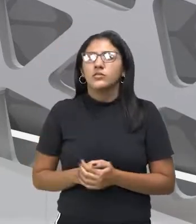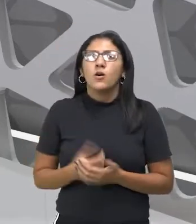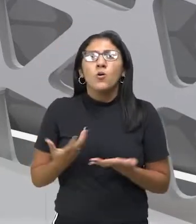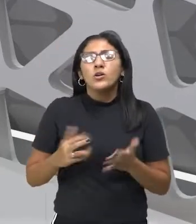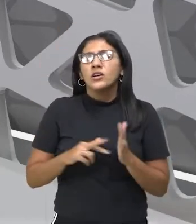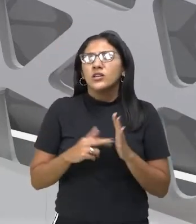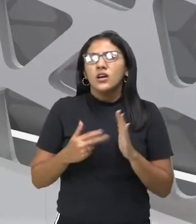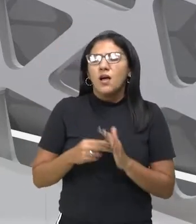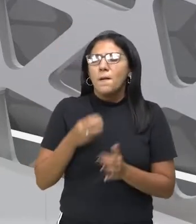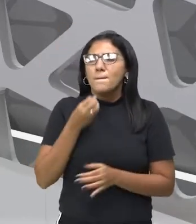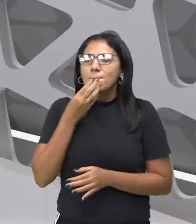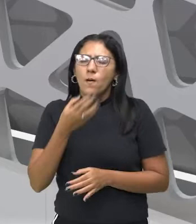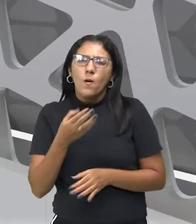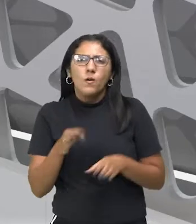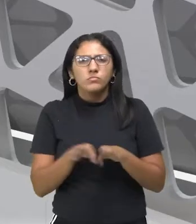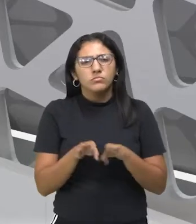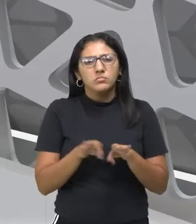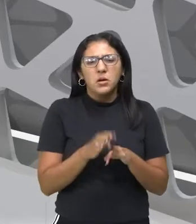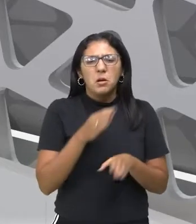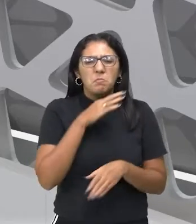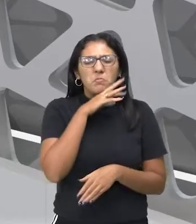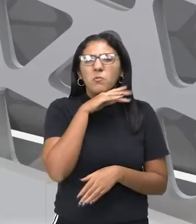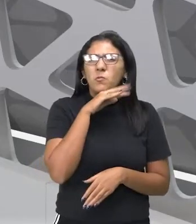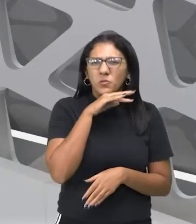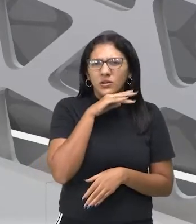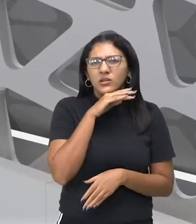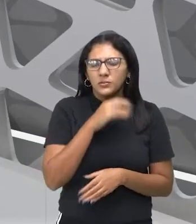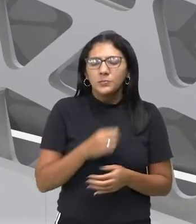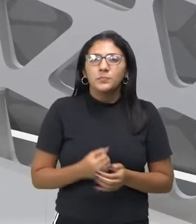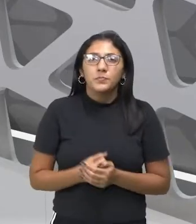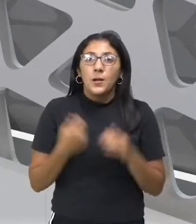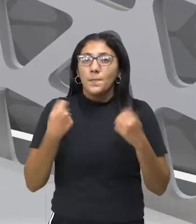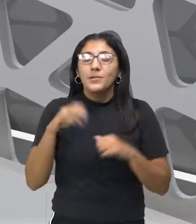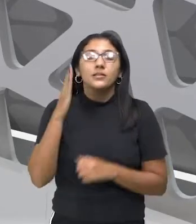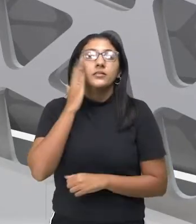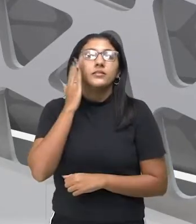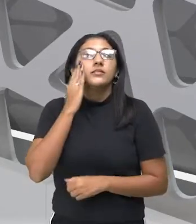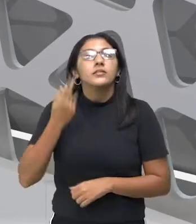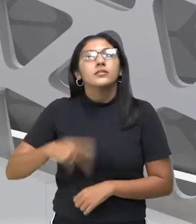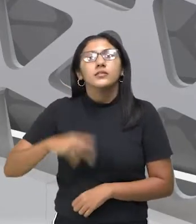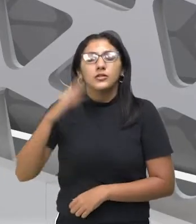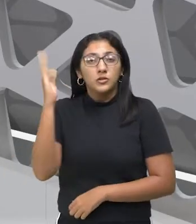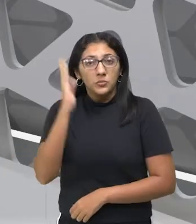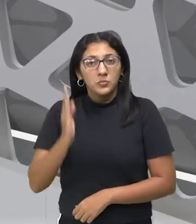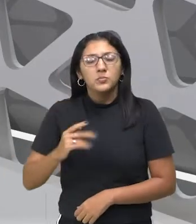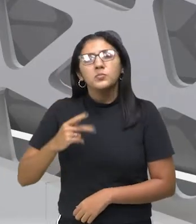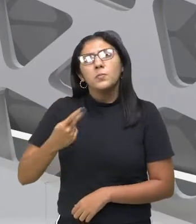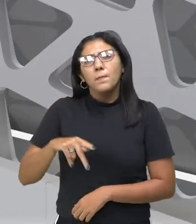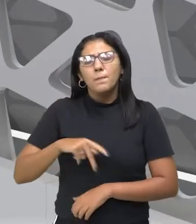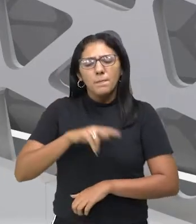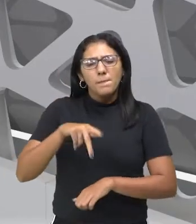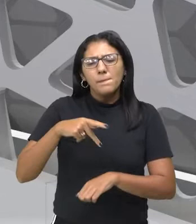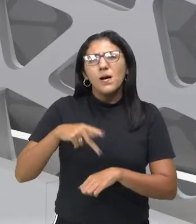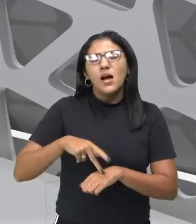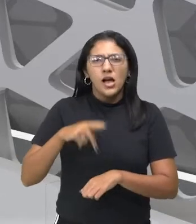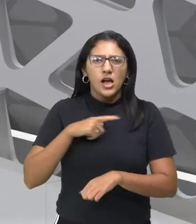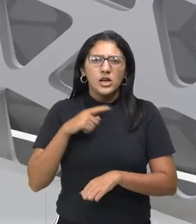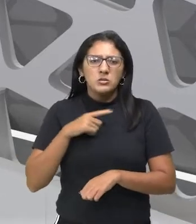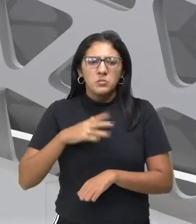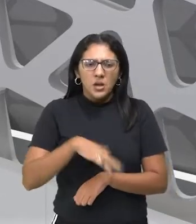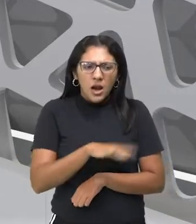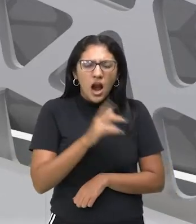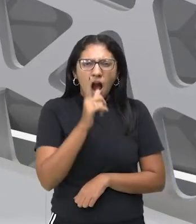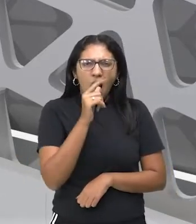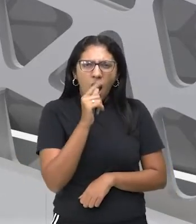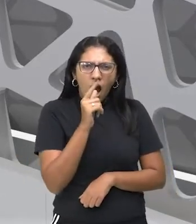vantagens e desvantagens das usinas hidrelétricas, a gente tem que entender que o Brasil é um país que possui esse recurso hídrico